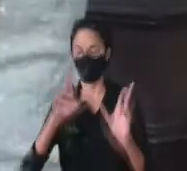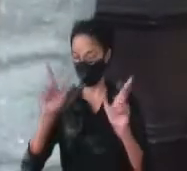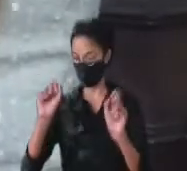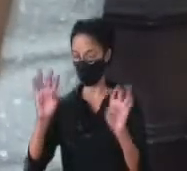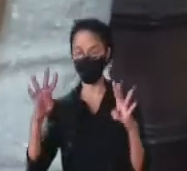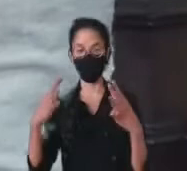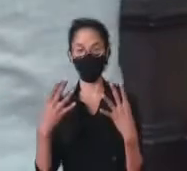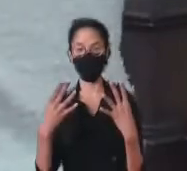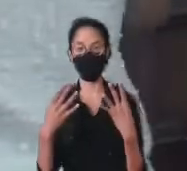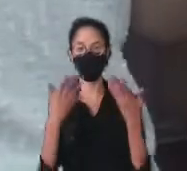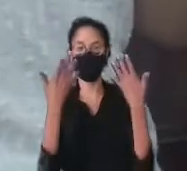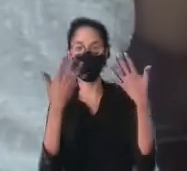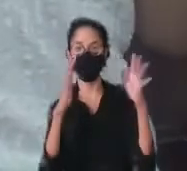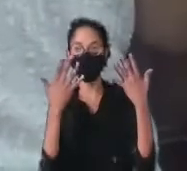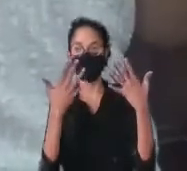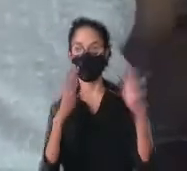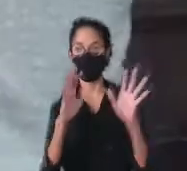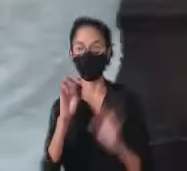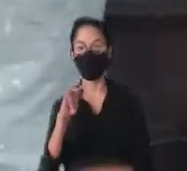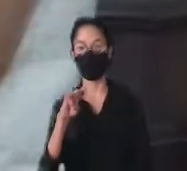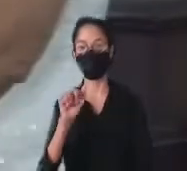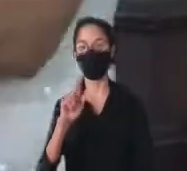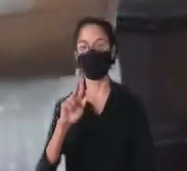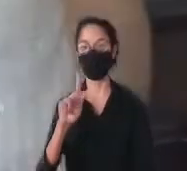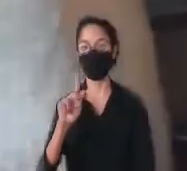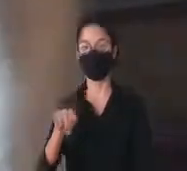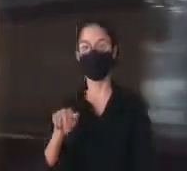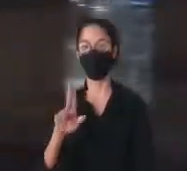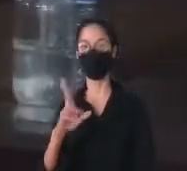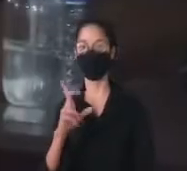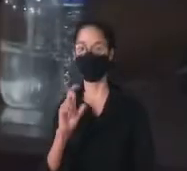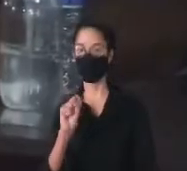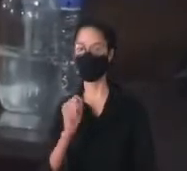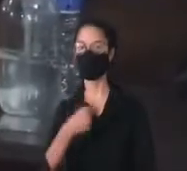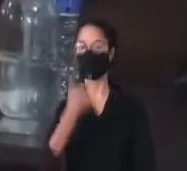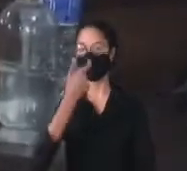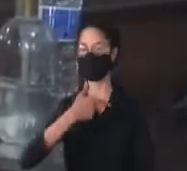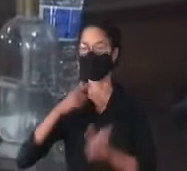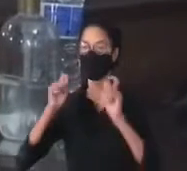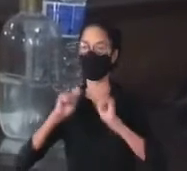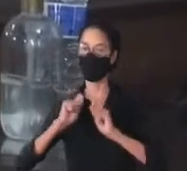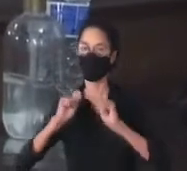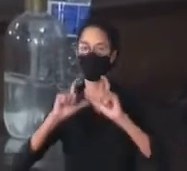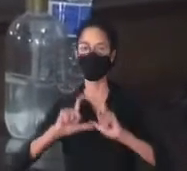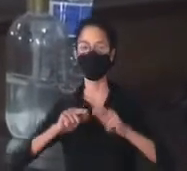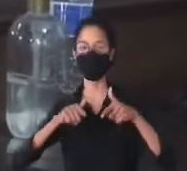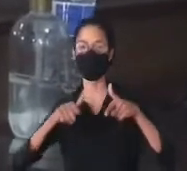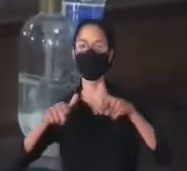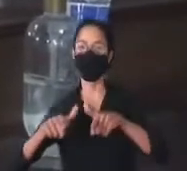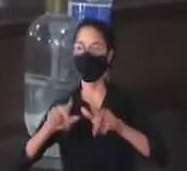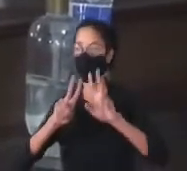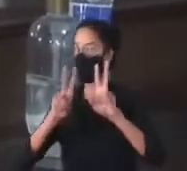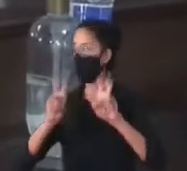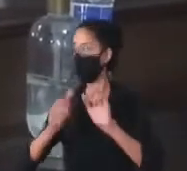todas parabenizo Marquinhos foi por ter proporcionado a gente essa comida tão importante que é